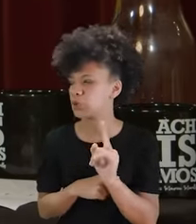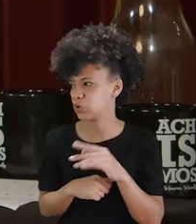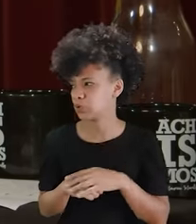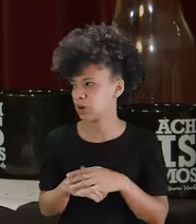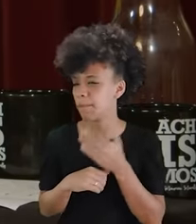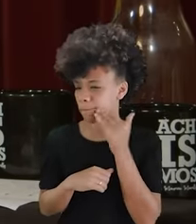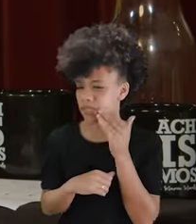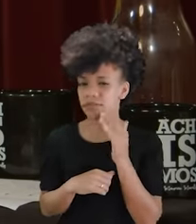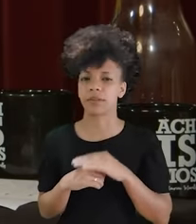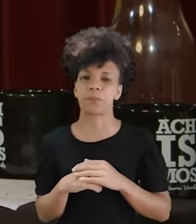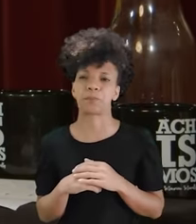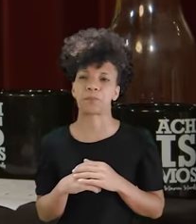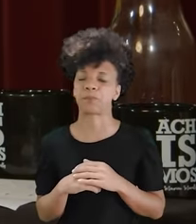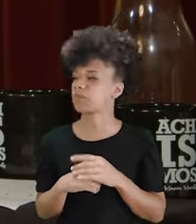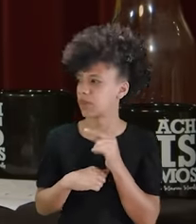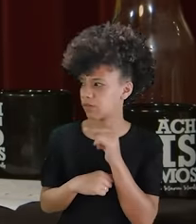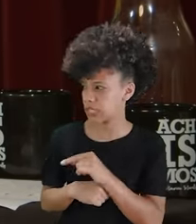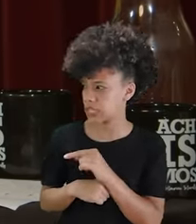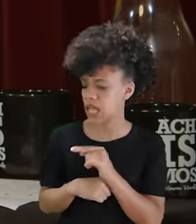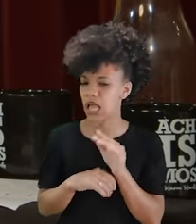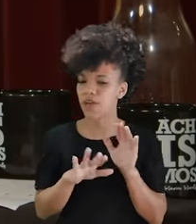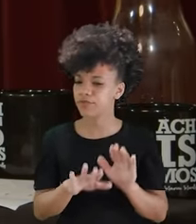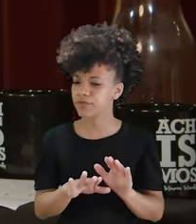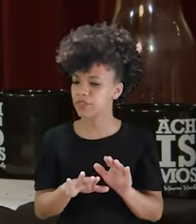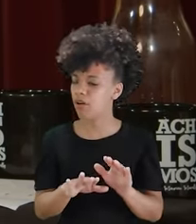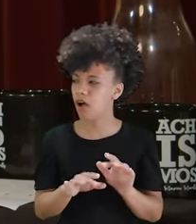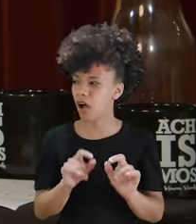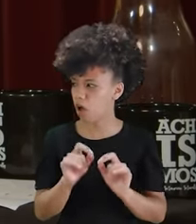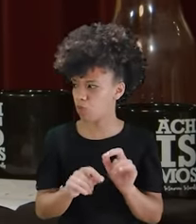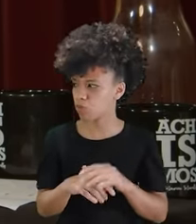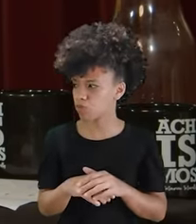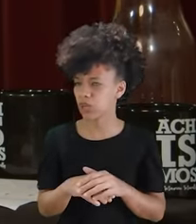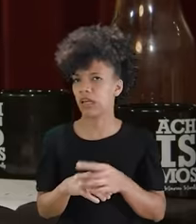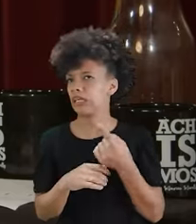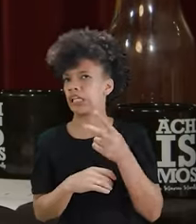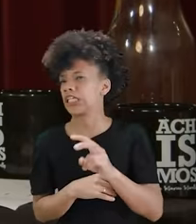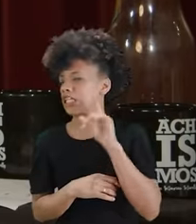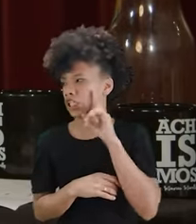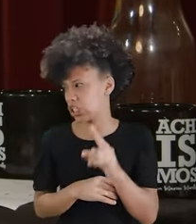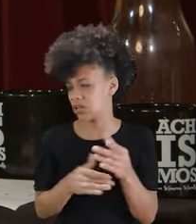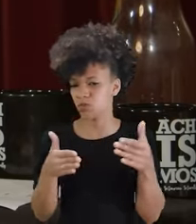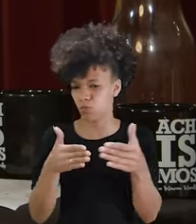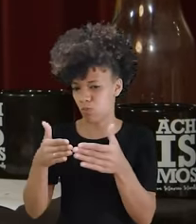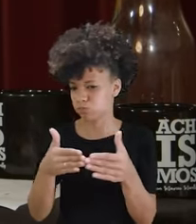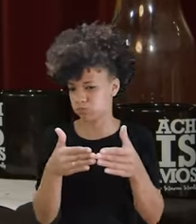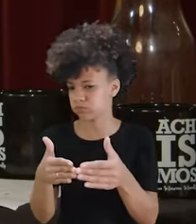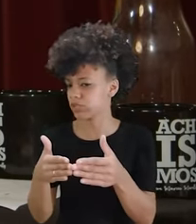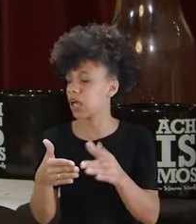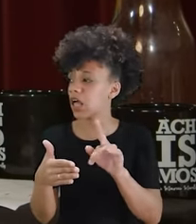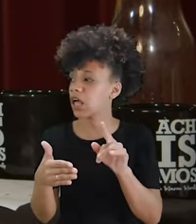já me falar 15 dias dono exemplo E aí vocês embarcam e desembarcam no porto lá sai os